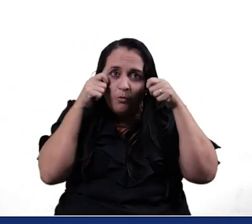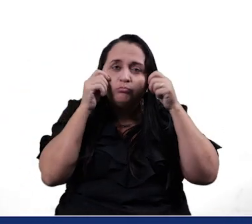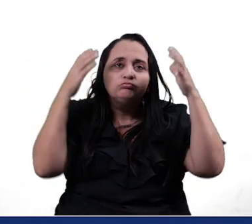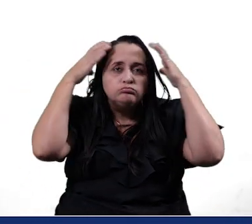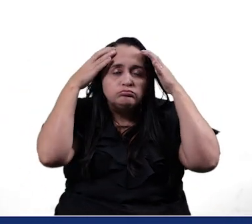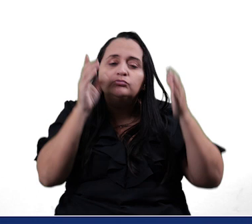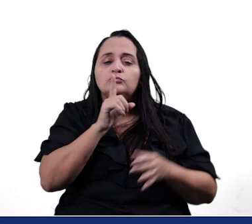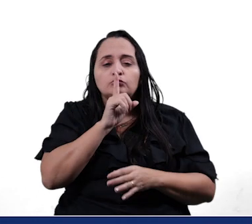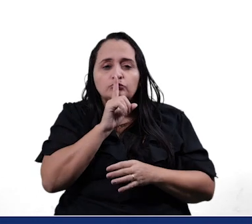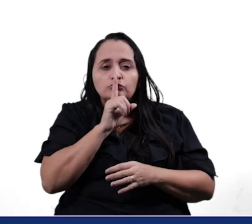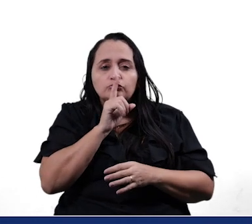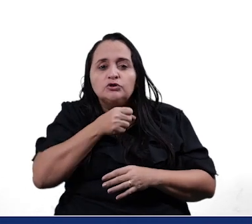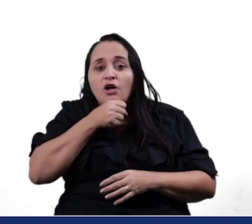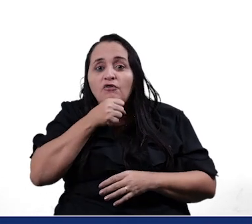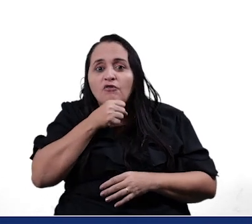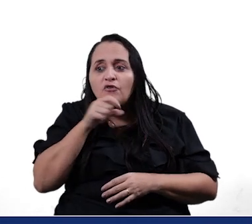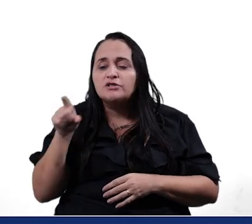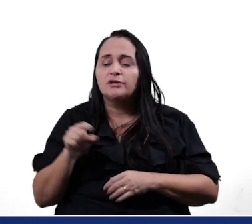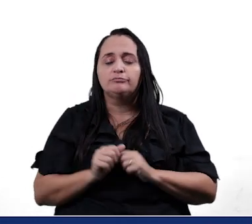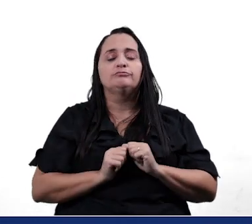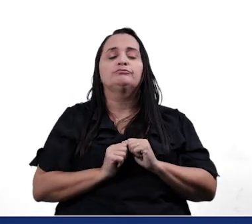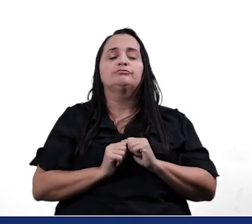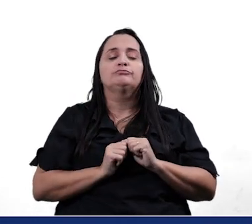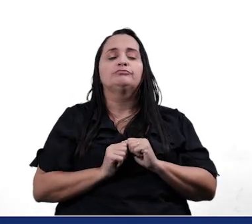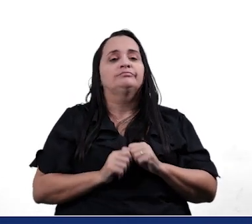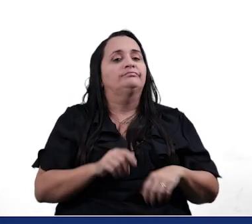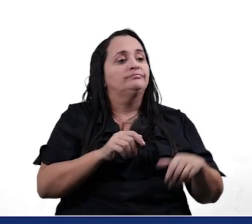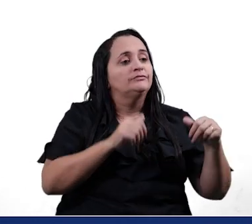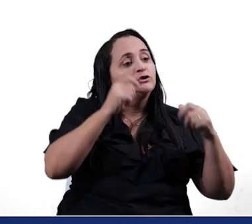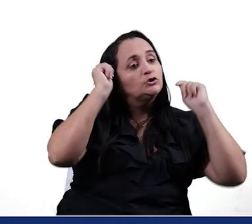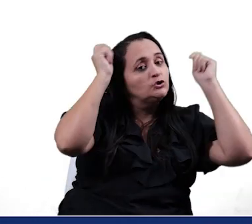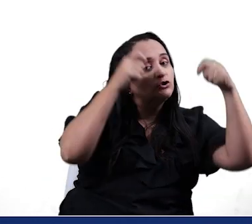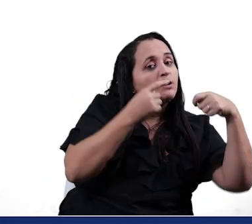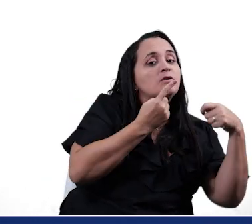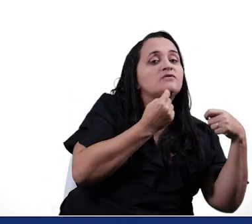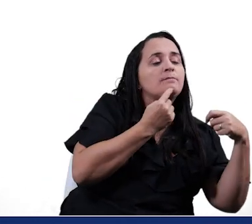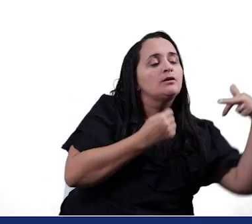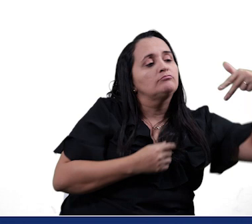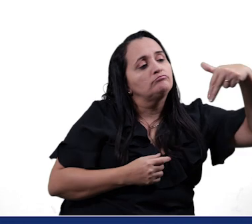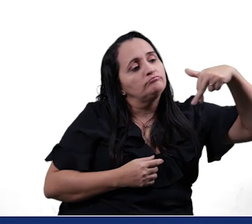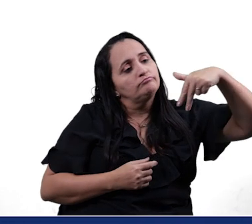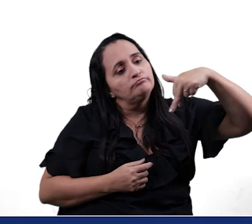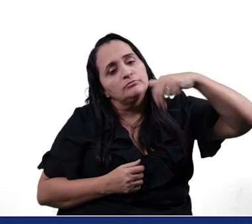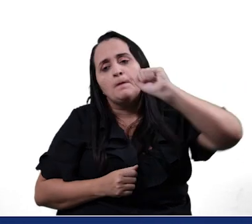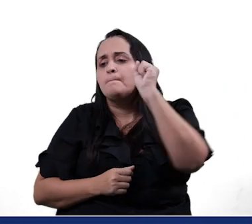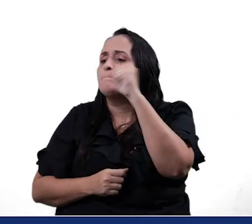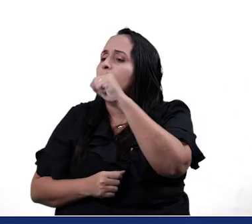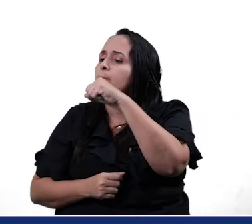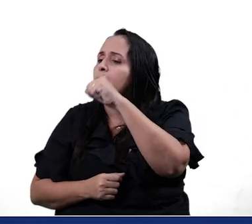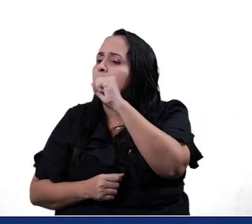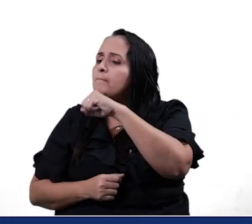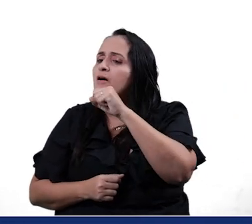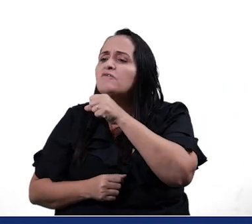menina. Quando a Chapeuzinho chega, bate na porta, o lobo responde como se